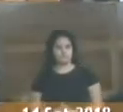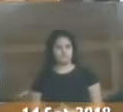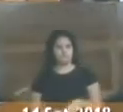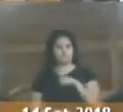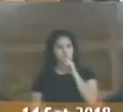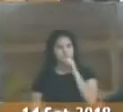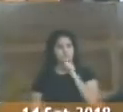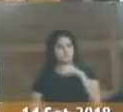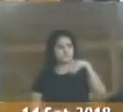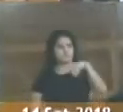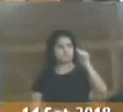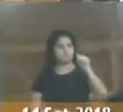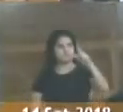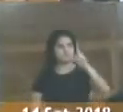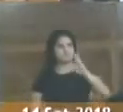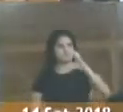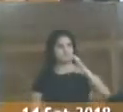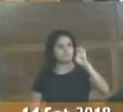Senhora Marcela Albino,